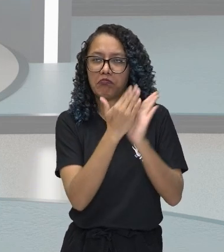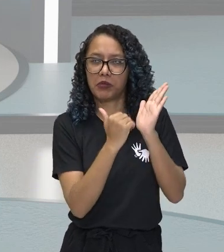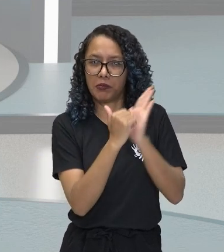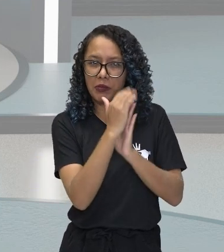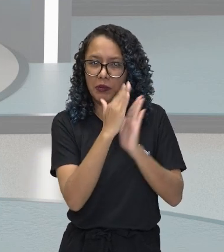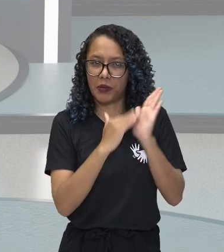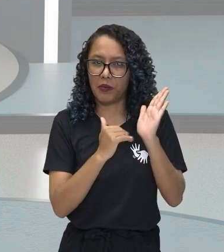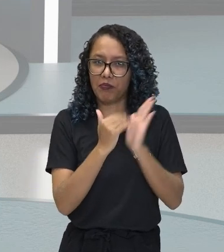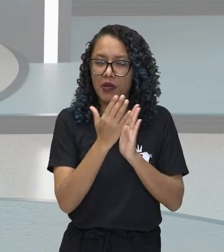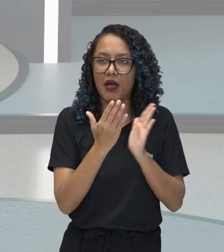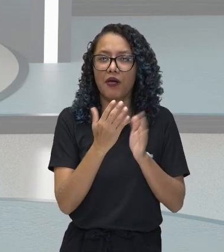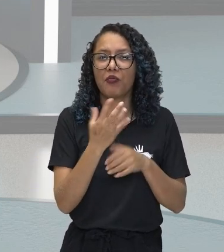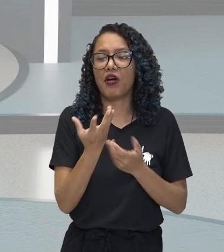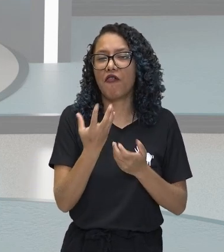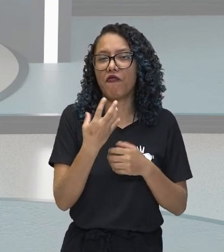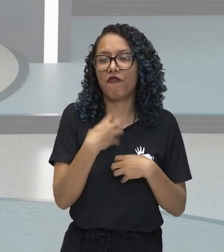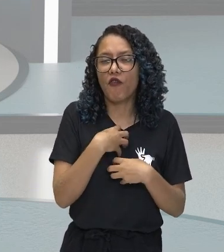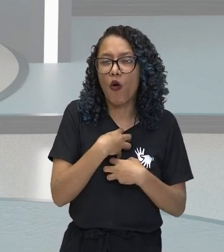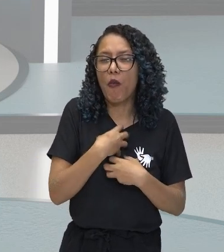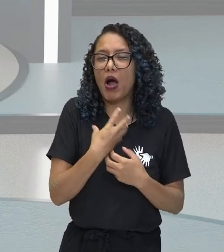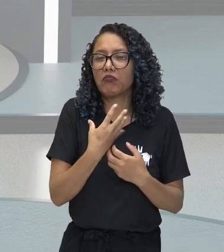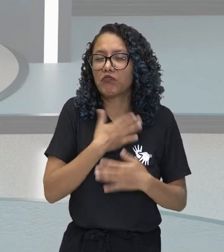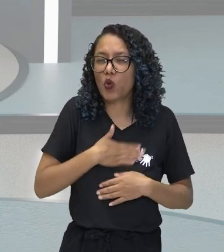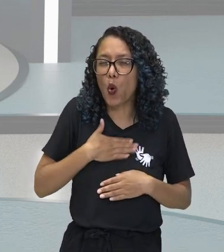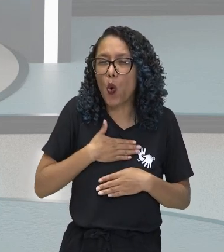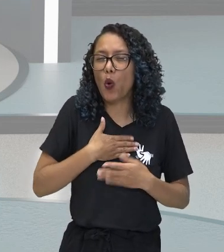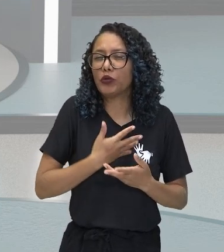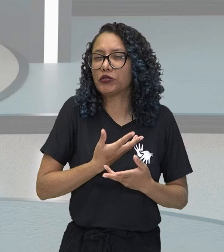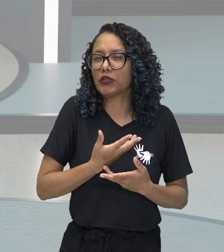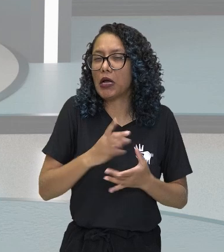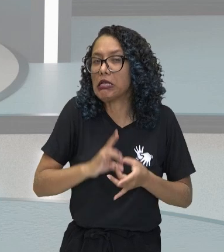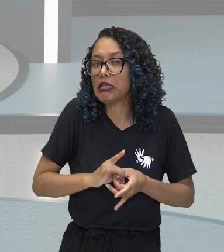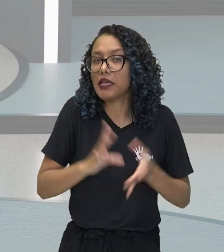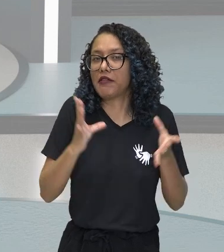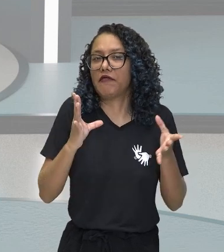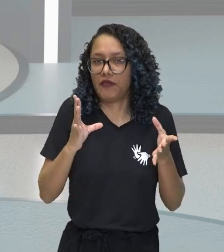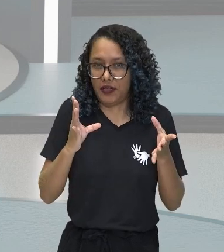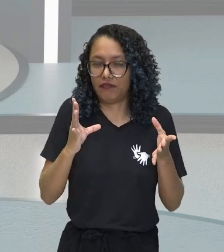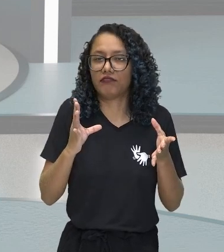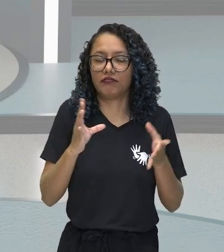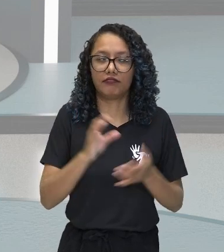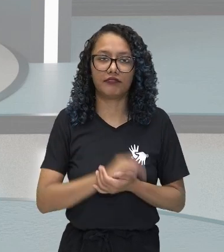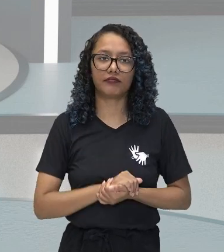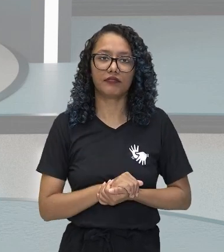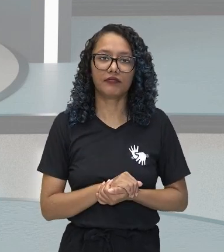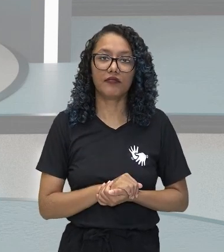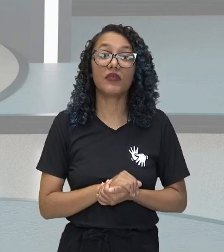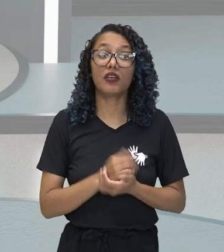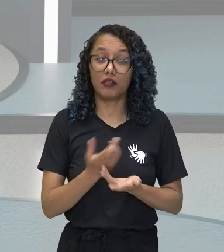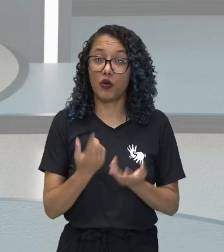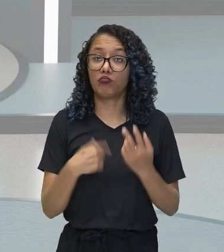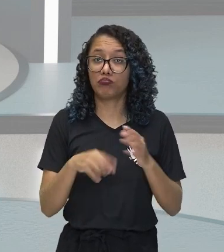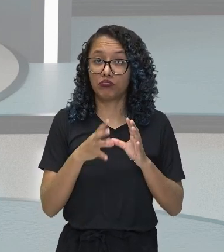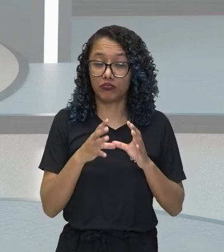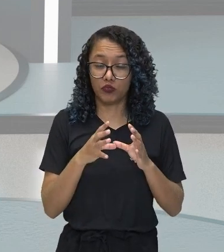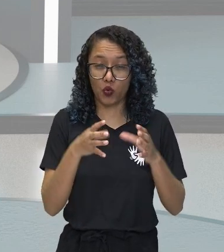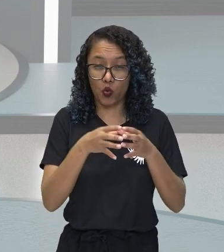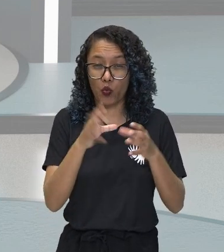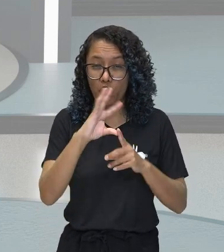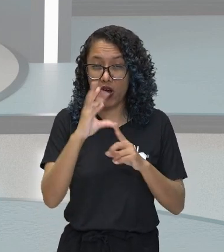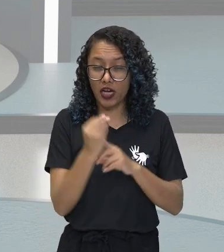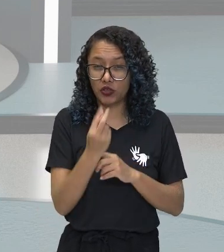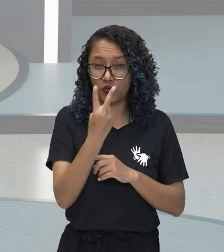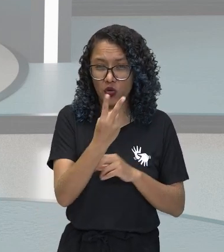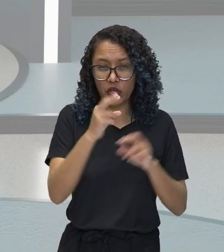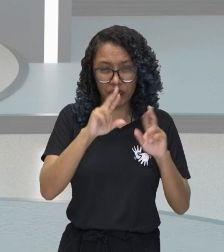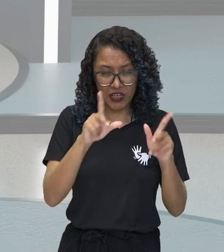mais confortável, né? O que ele está querendo trazer para a sua obra de arte. Então olha só, a gente viu dois movimentos artísticos distintos, mais